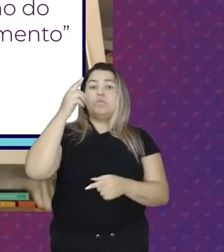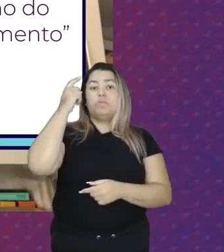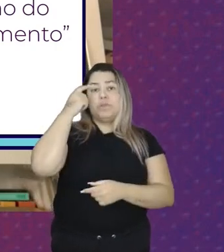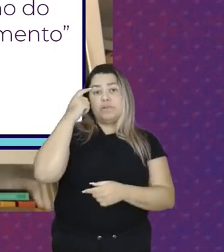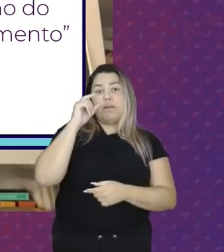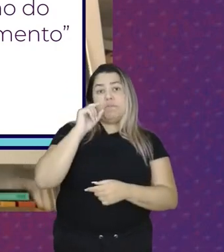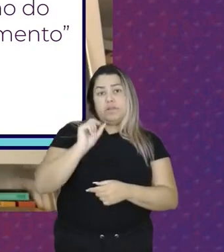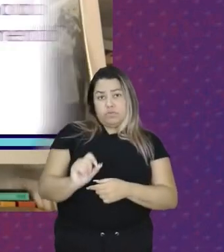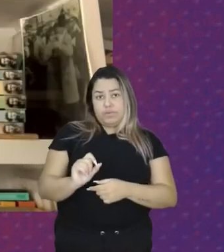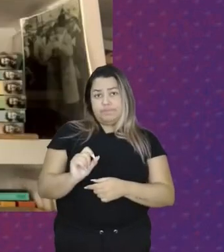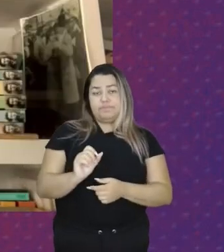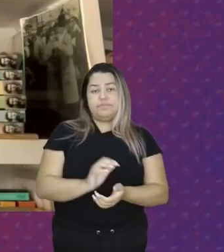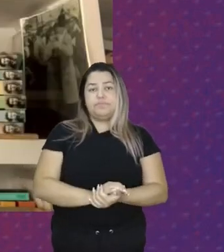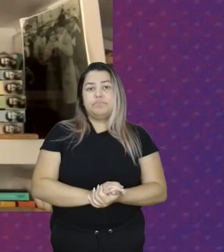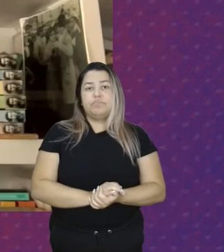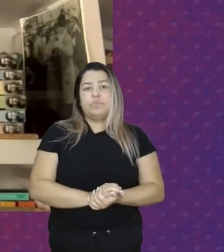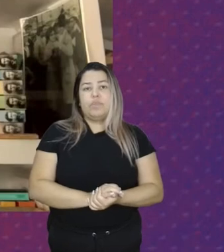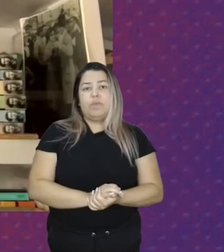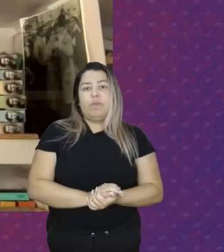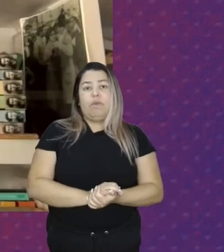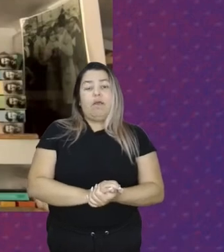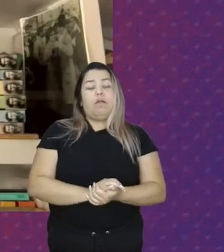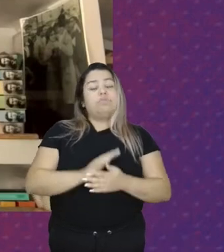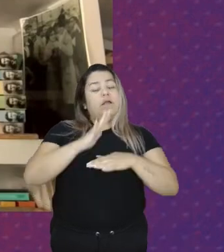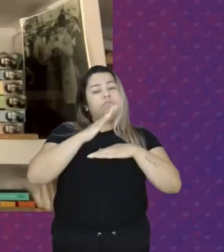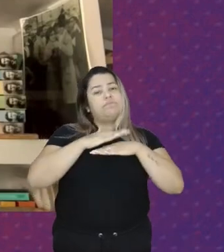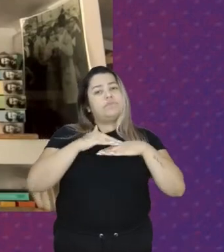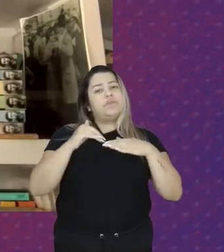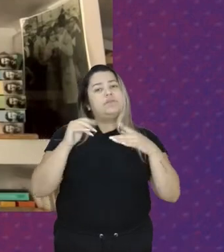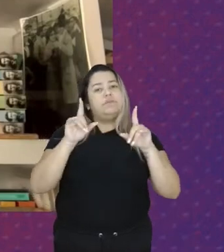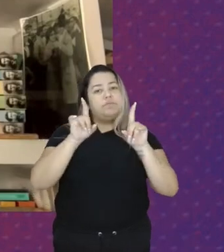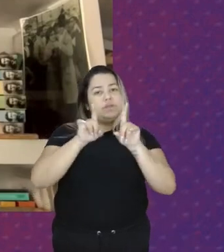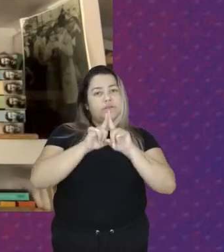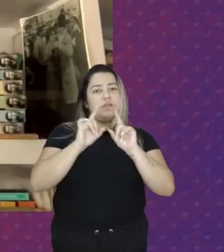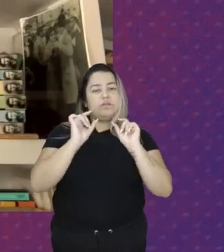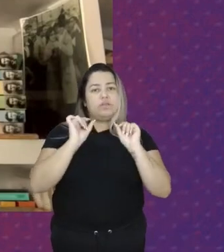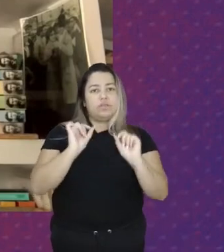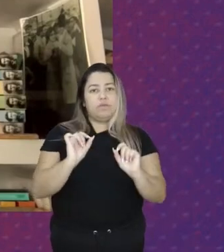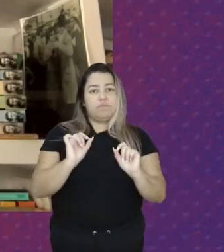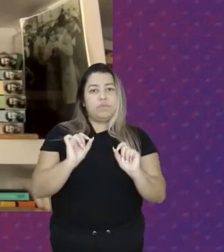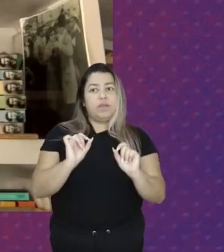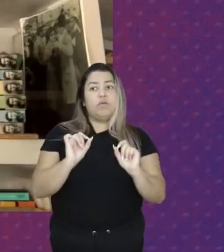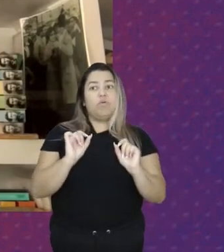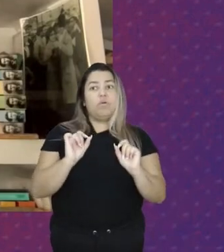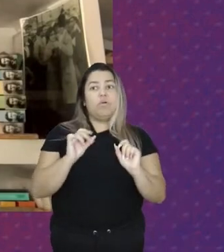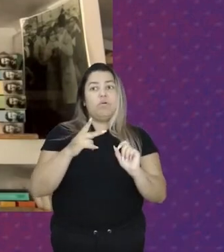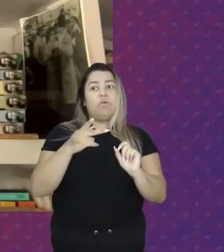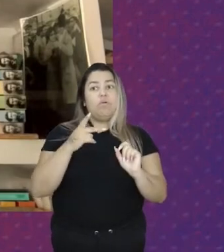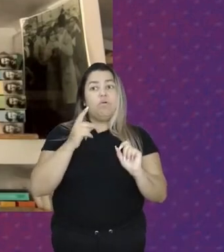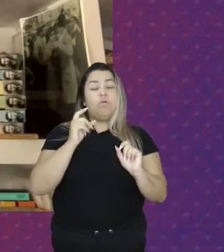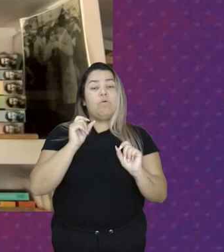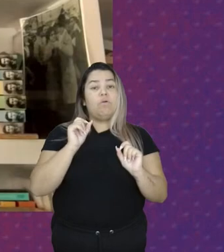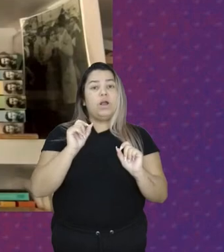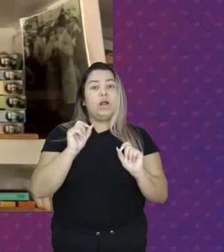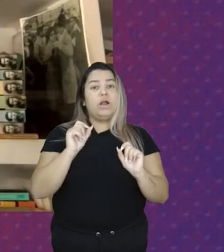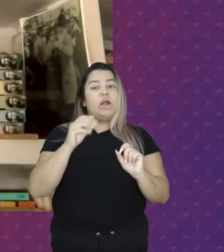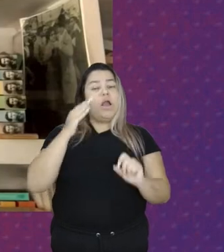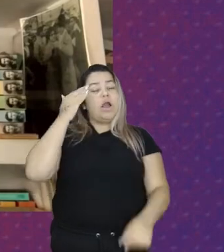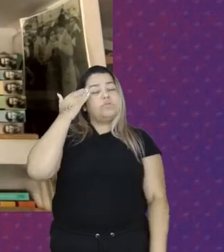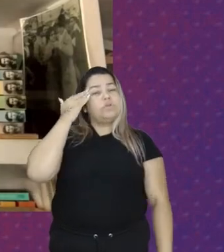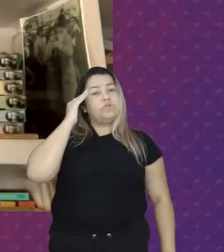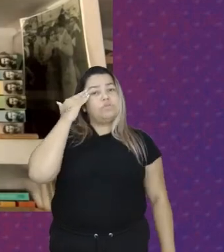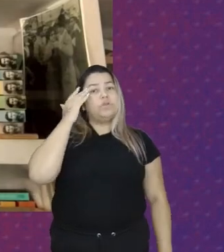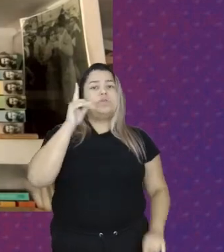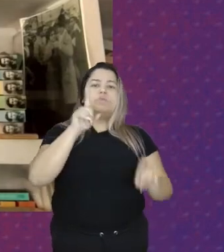pensamento, da sensibilidade, e ela favorece muito tanto a compreensão